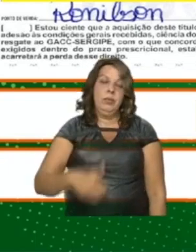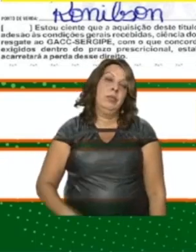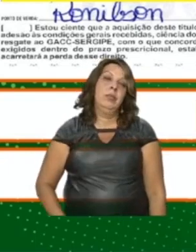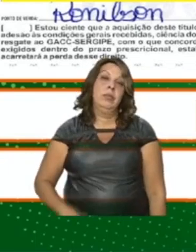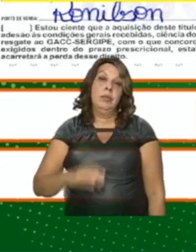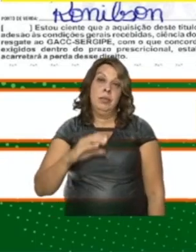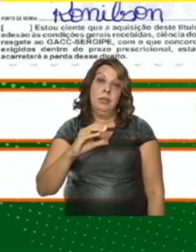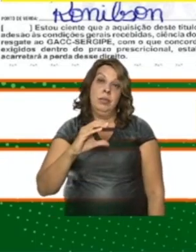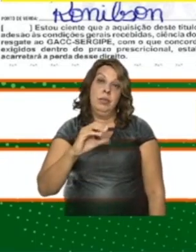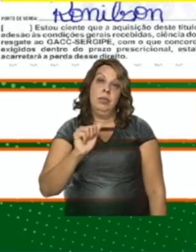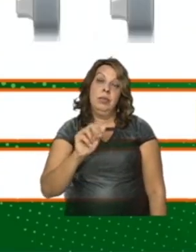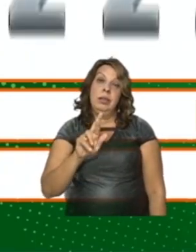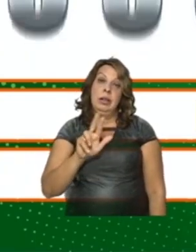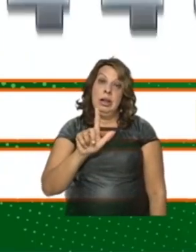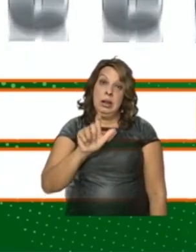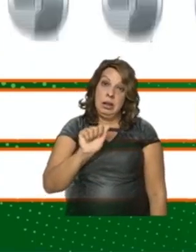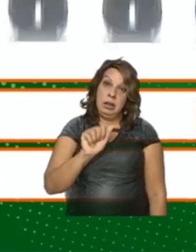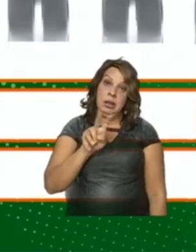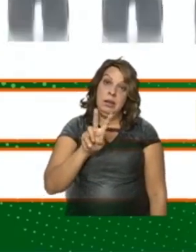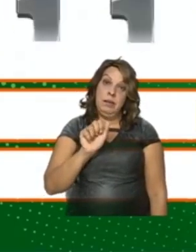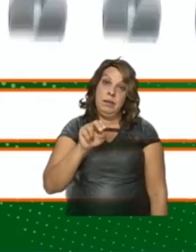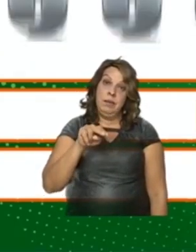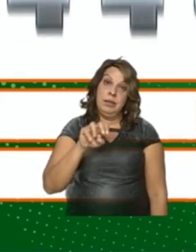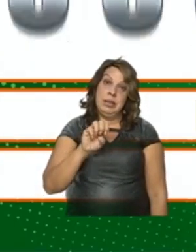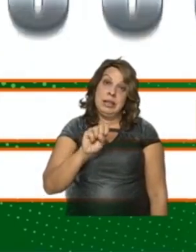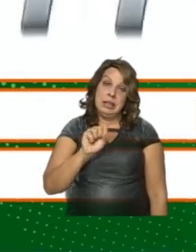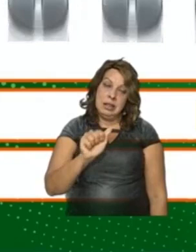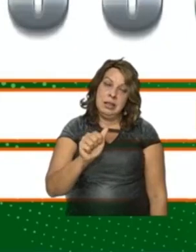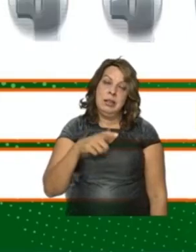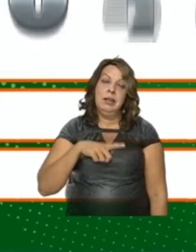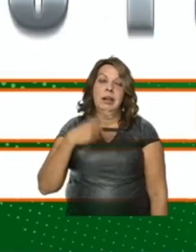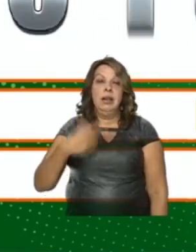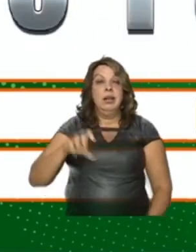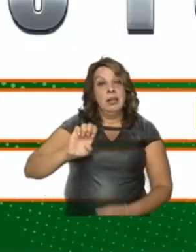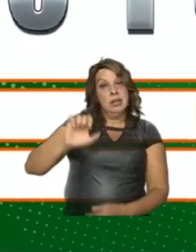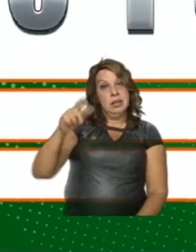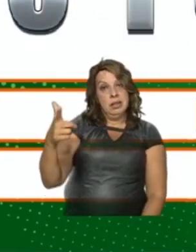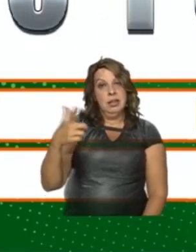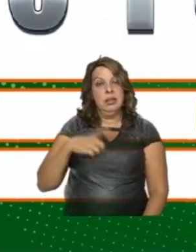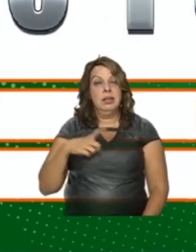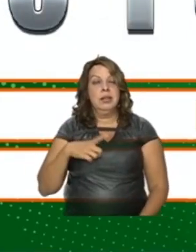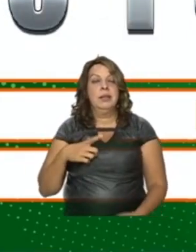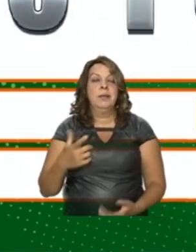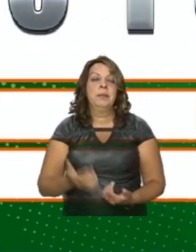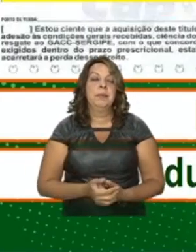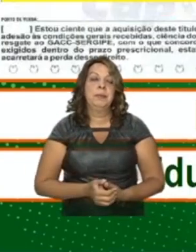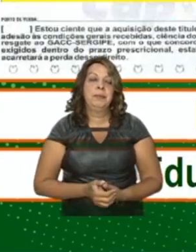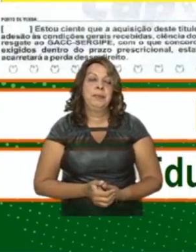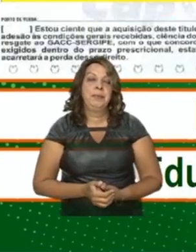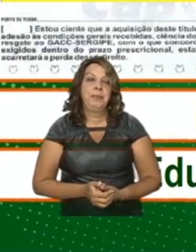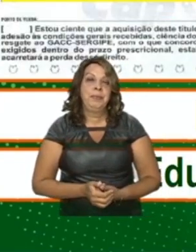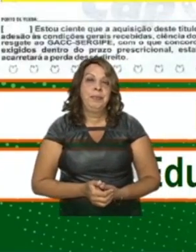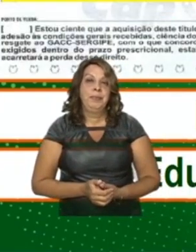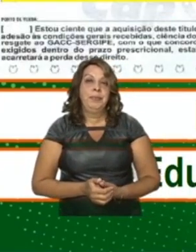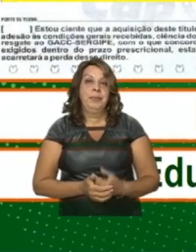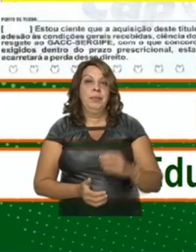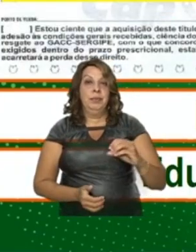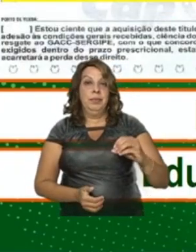142001, Carla Vanessa, é de Regional Estância, tem aqui, olha só,